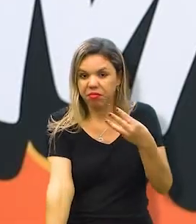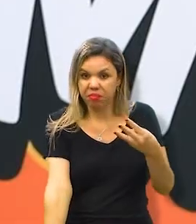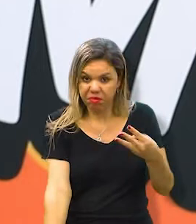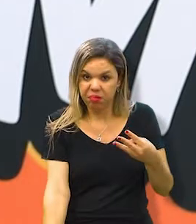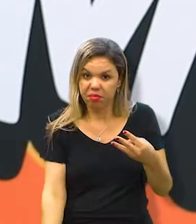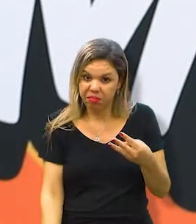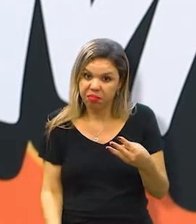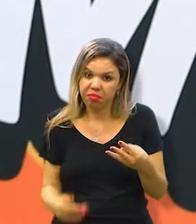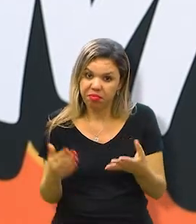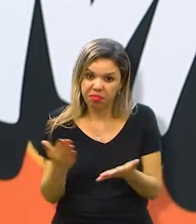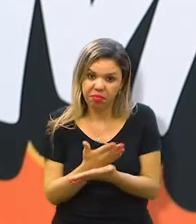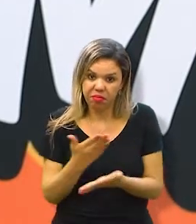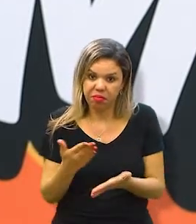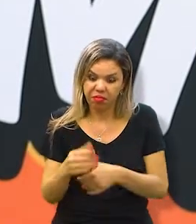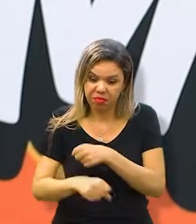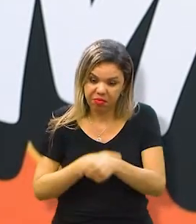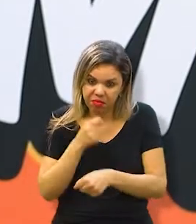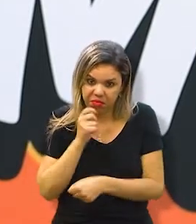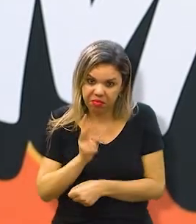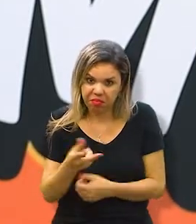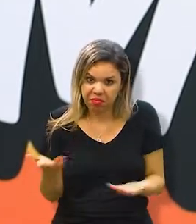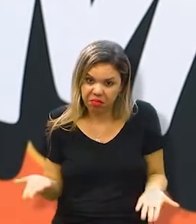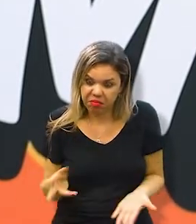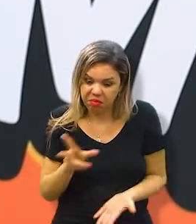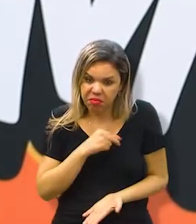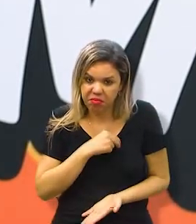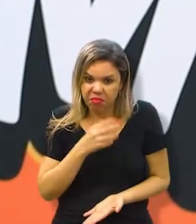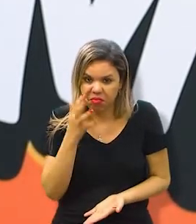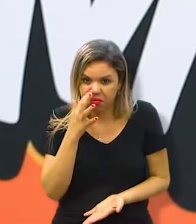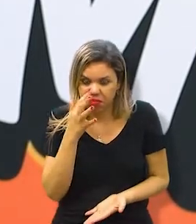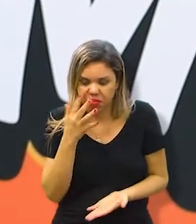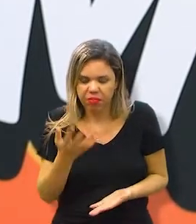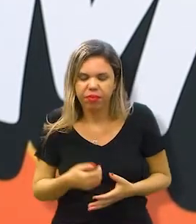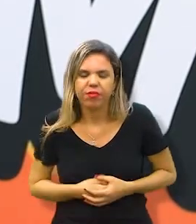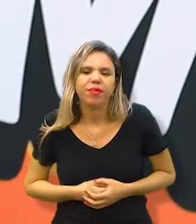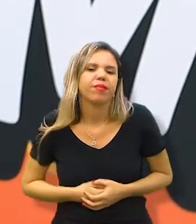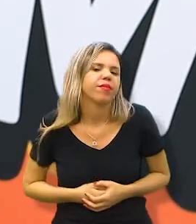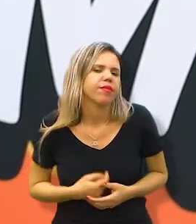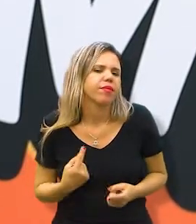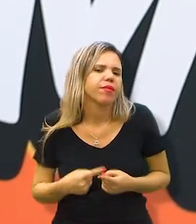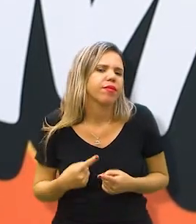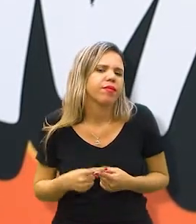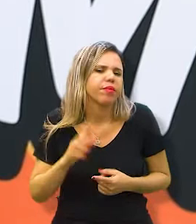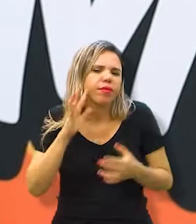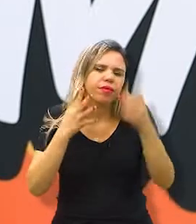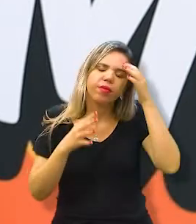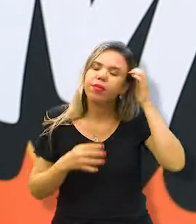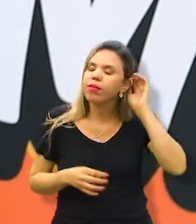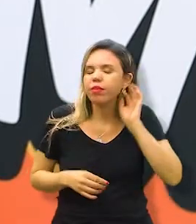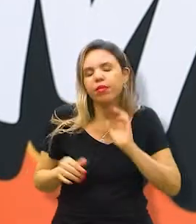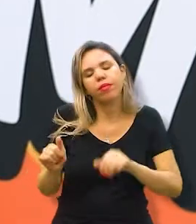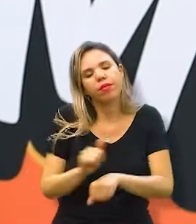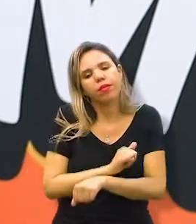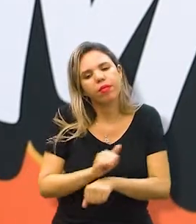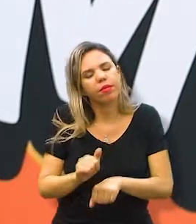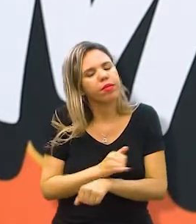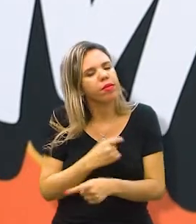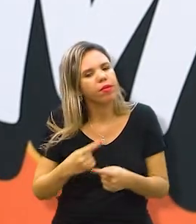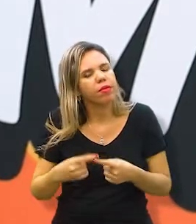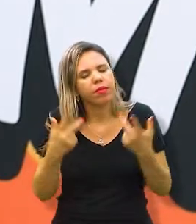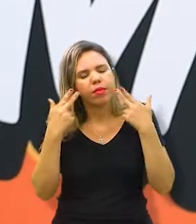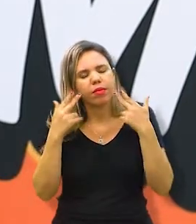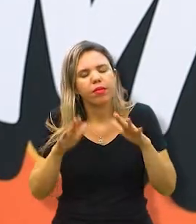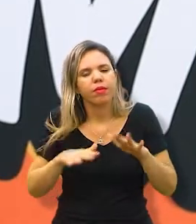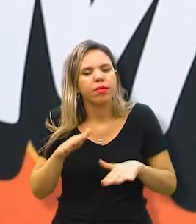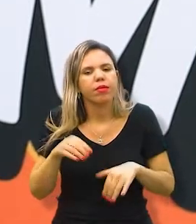e eu tô empolgada. Terceiro livro para esse ano ainda? Olha só. Para esse ano. Por que vocês resolveram usar essa estratégia,